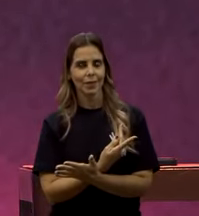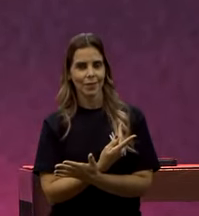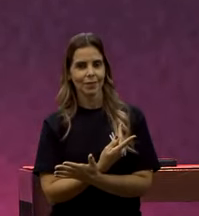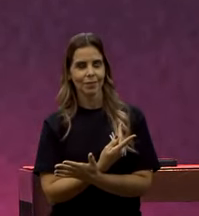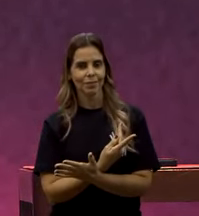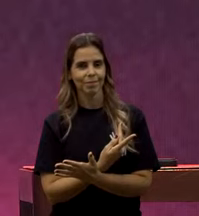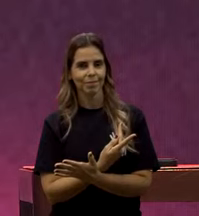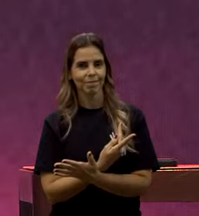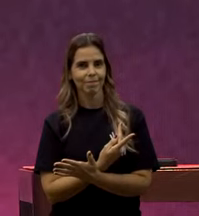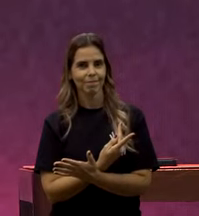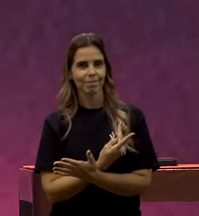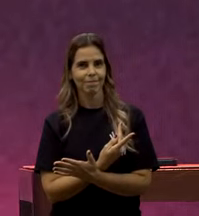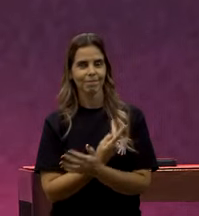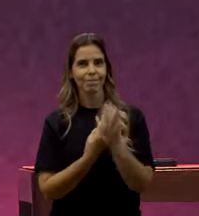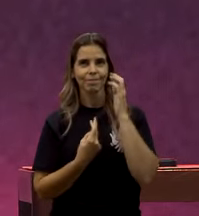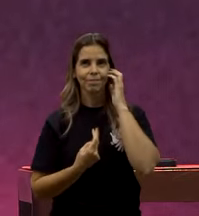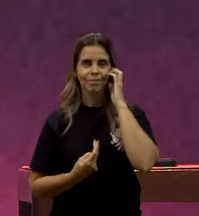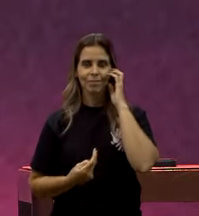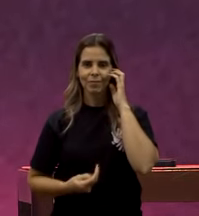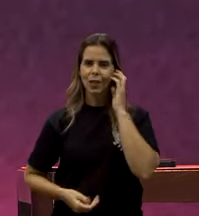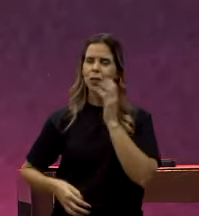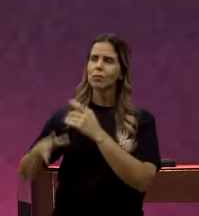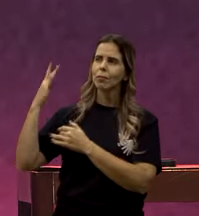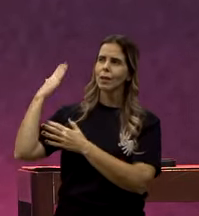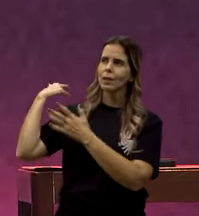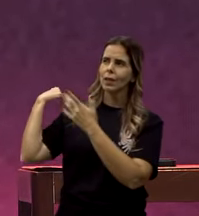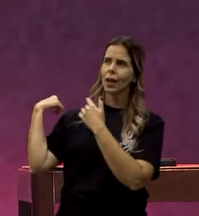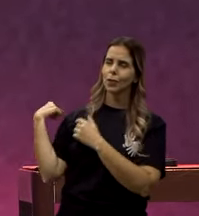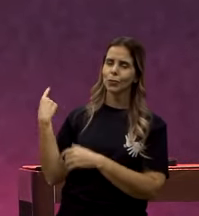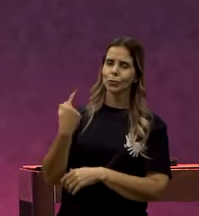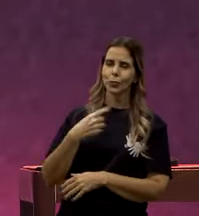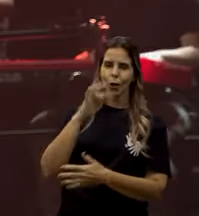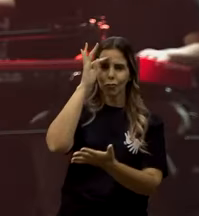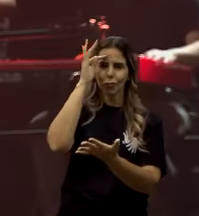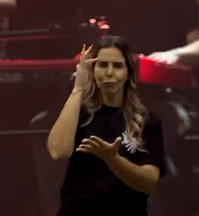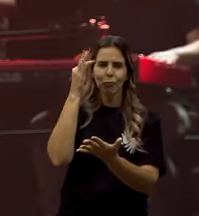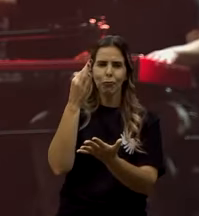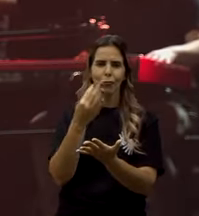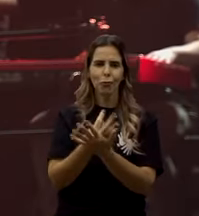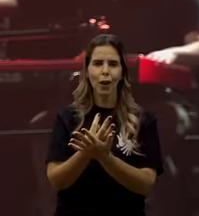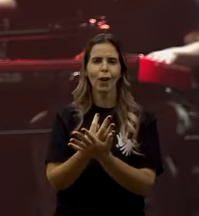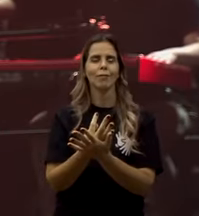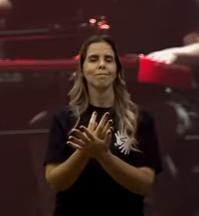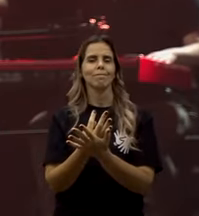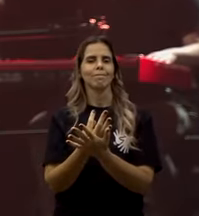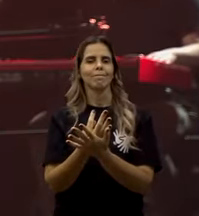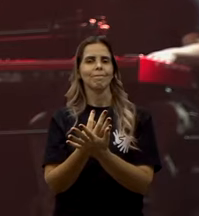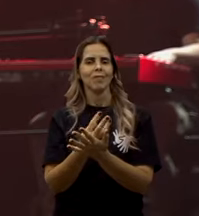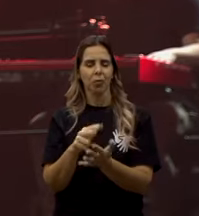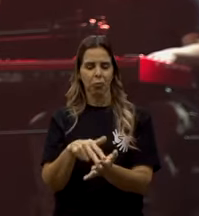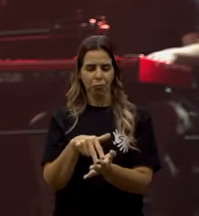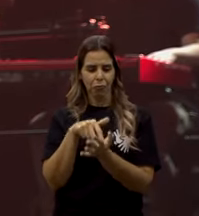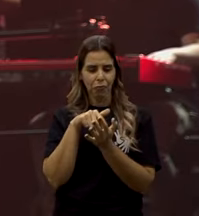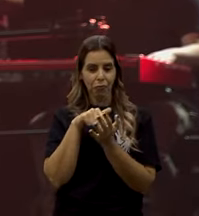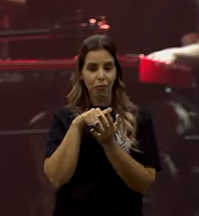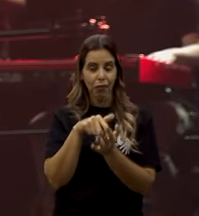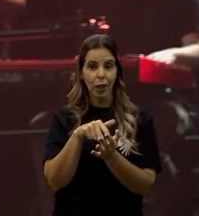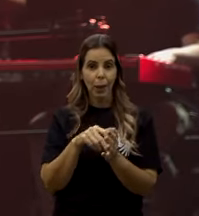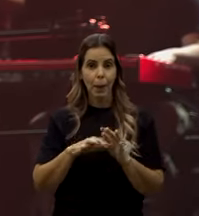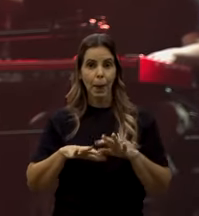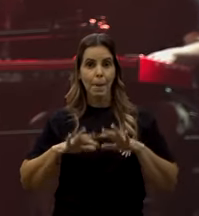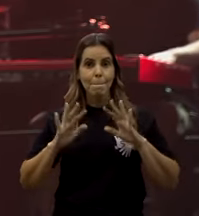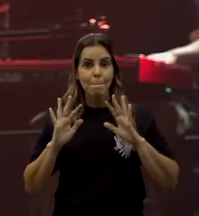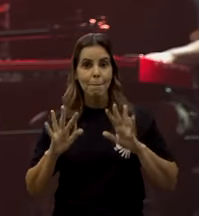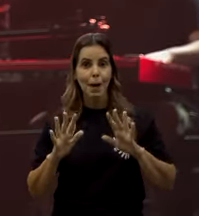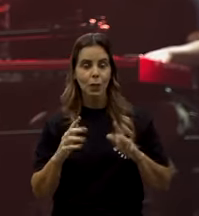lá atrás a gente anda debaixo de uma palavra mas quando a gente tá no meio do temporal que vem os Sis da vida e se e